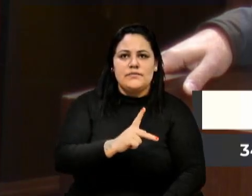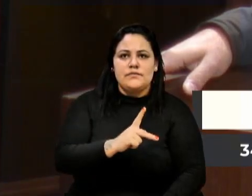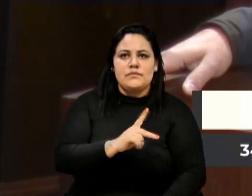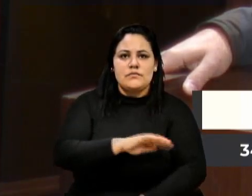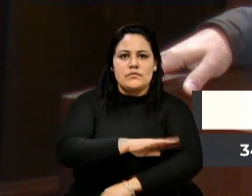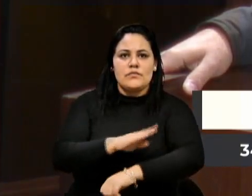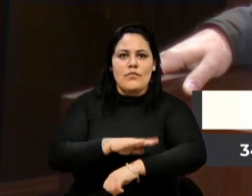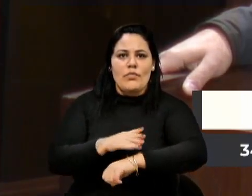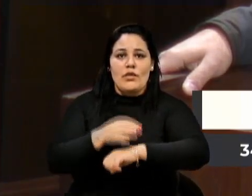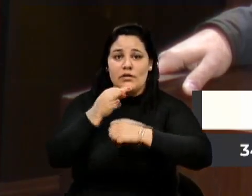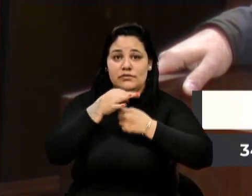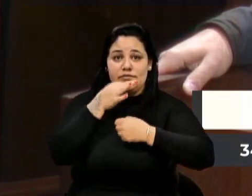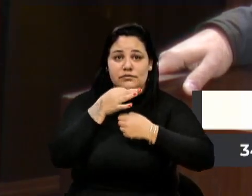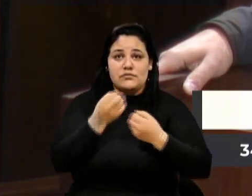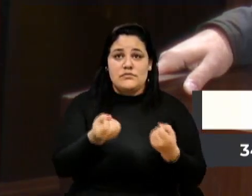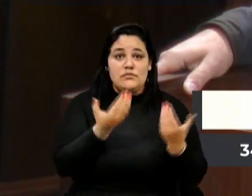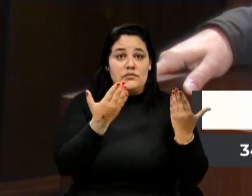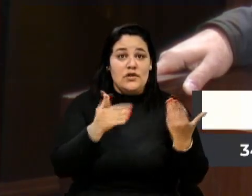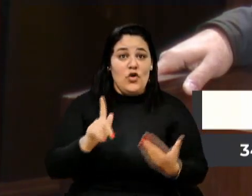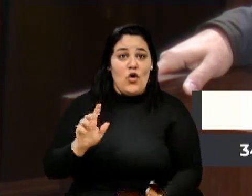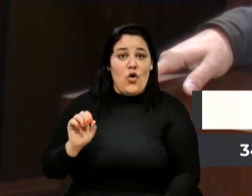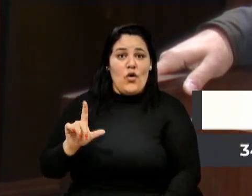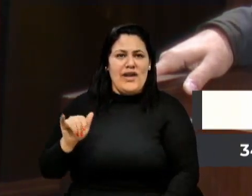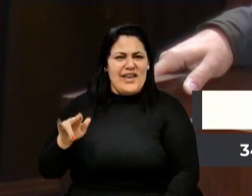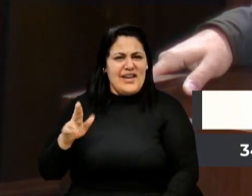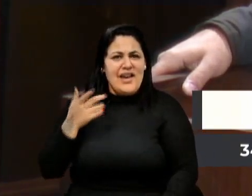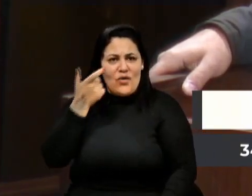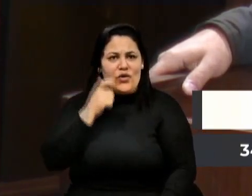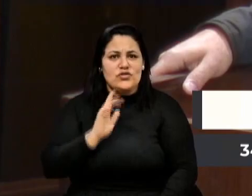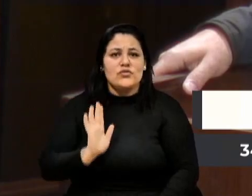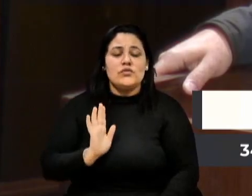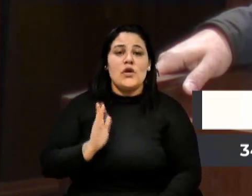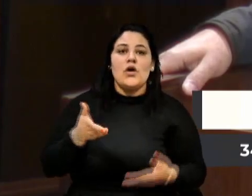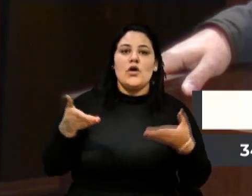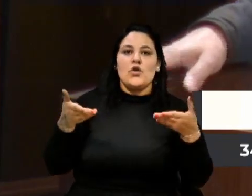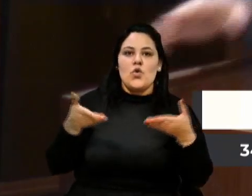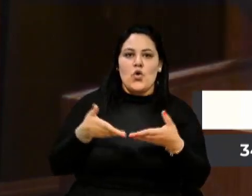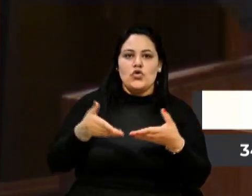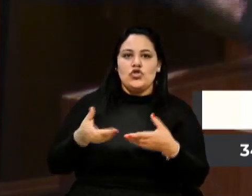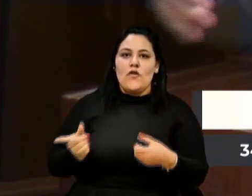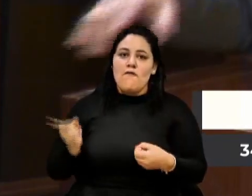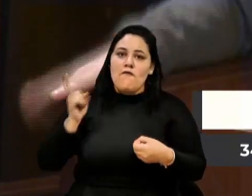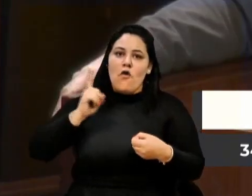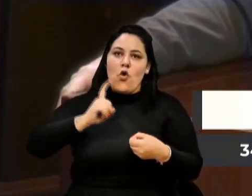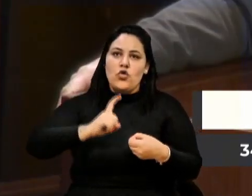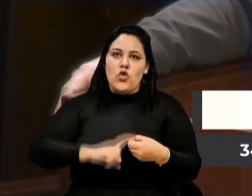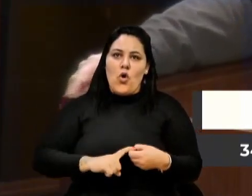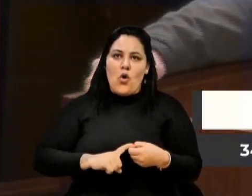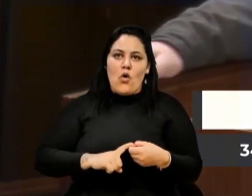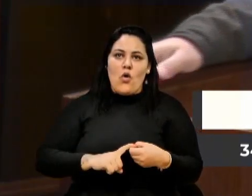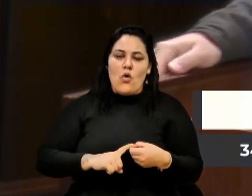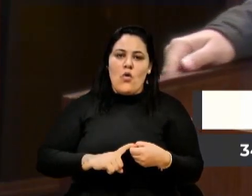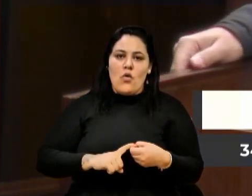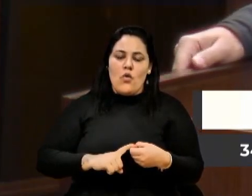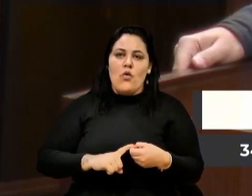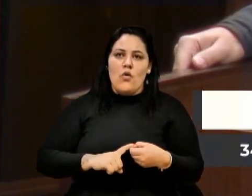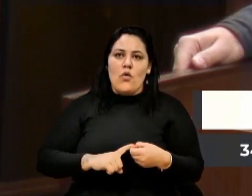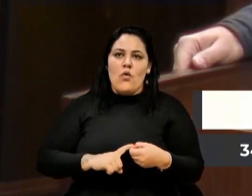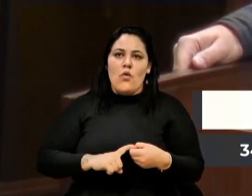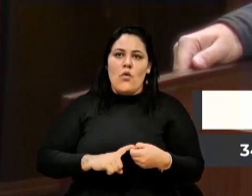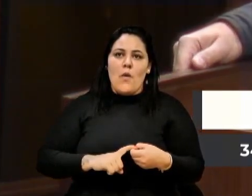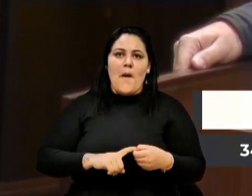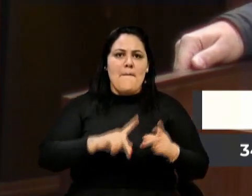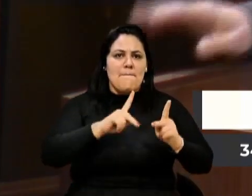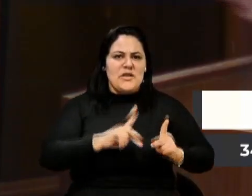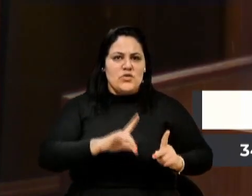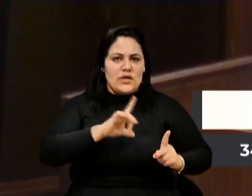Pessoa essa, o Golim, né, se não me engano, que hoje voltou ao PP, pessoa de distinta conduta